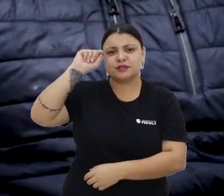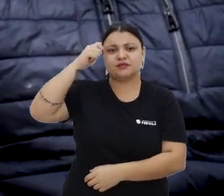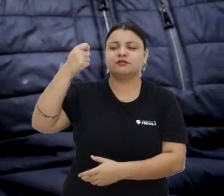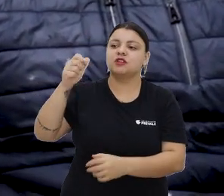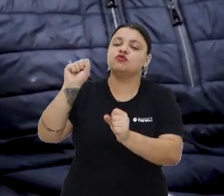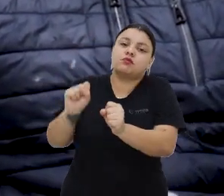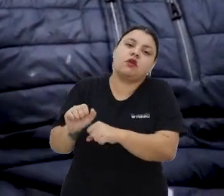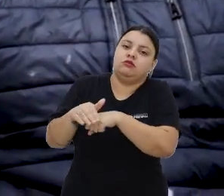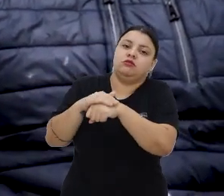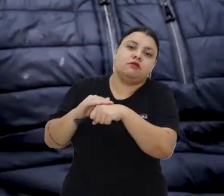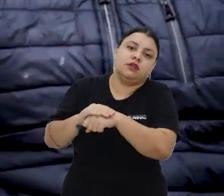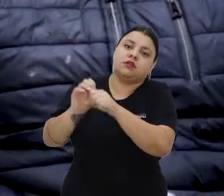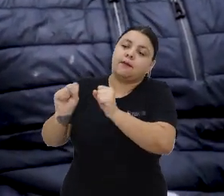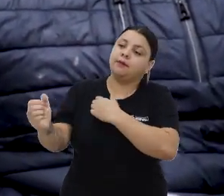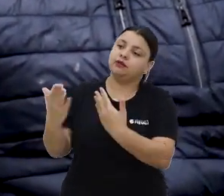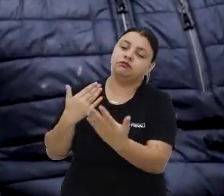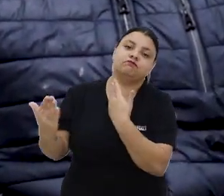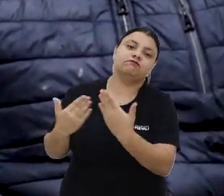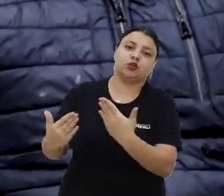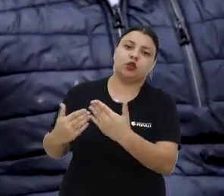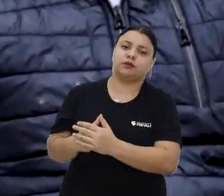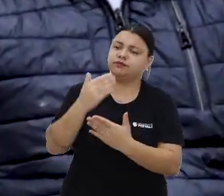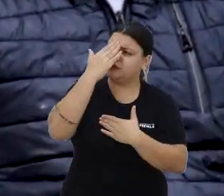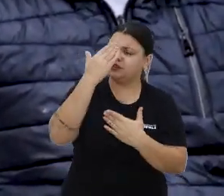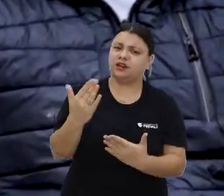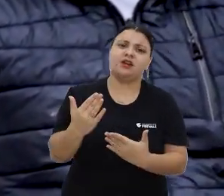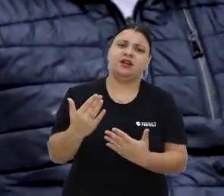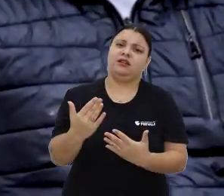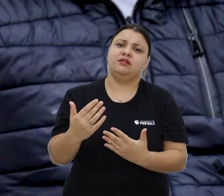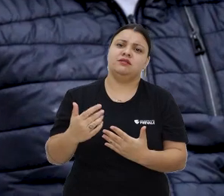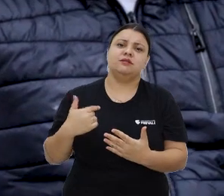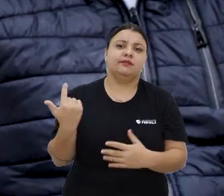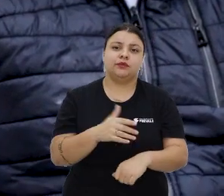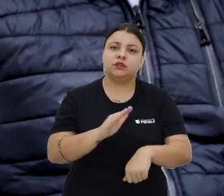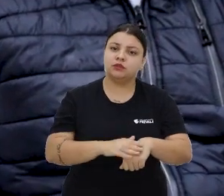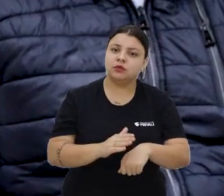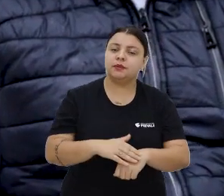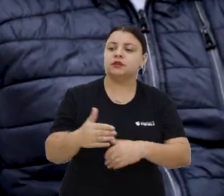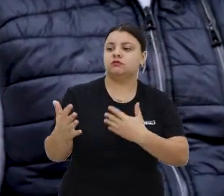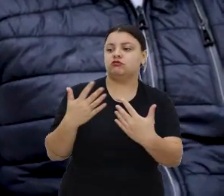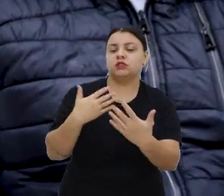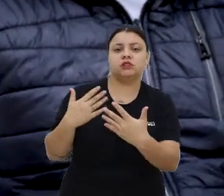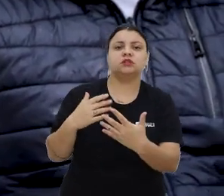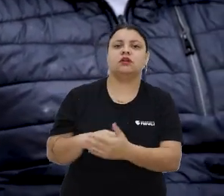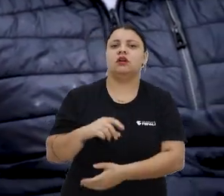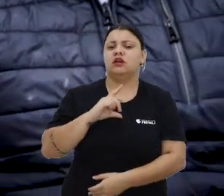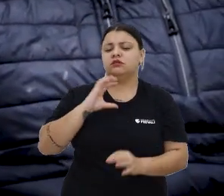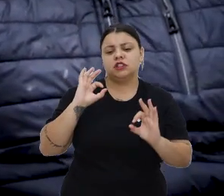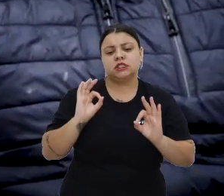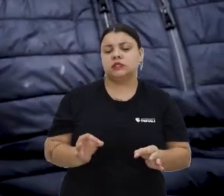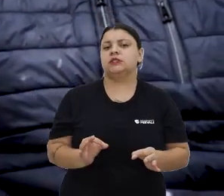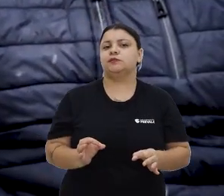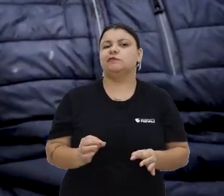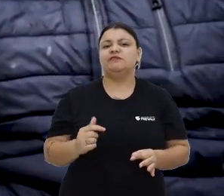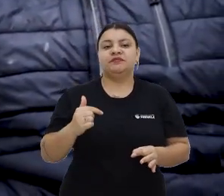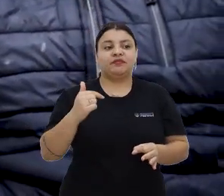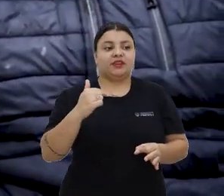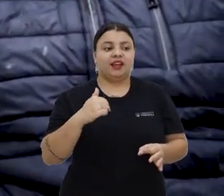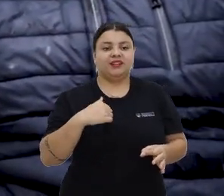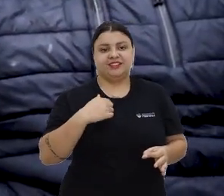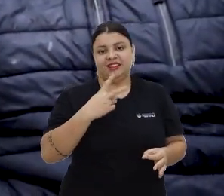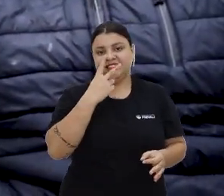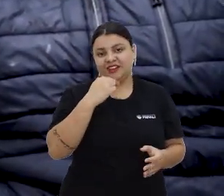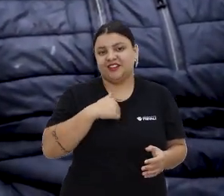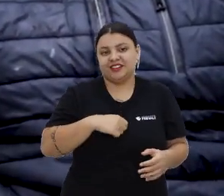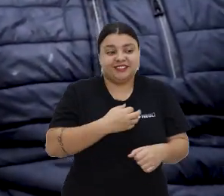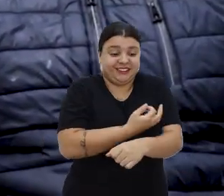forma a gente consegue trocar. Então, te agradecer por todo esse momento, por toda essa troca. Eu tenho certeza que, assim como eu, nossa, diversas vezes